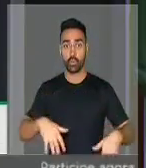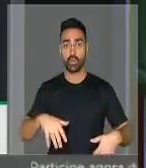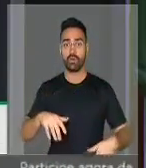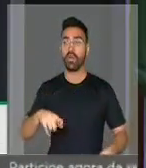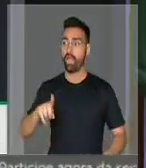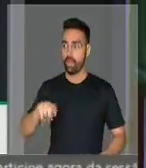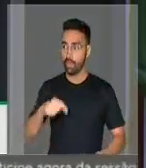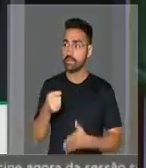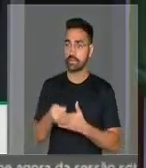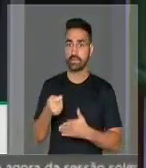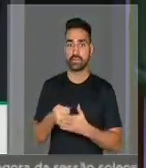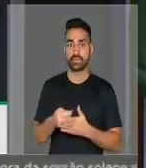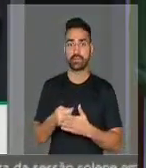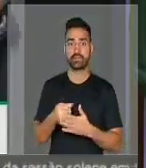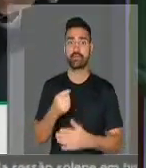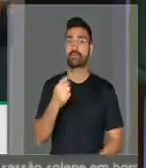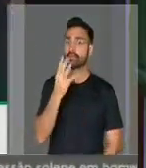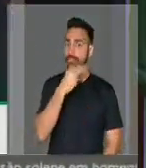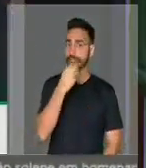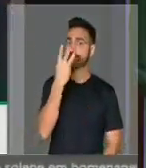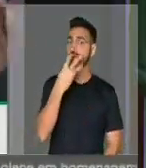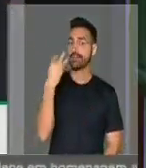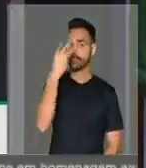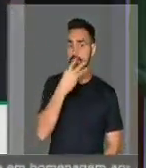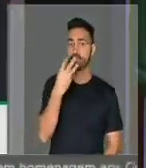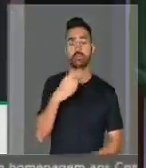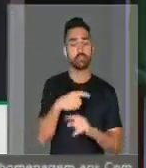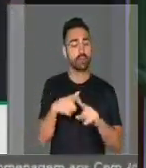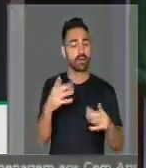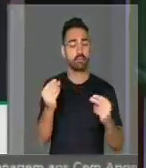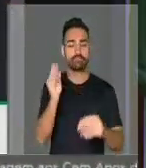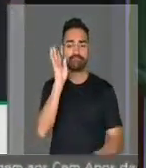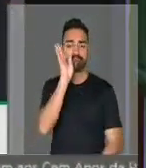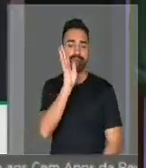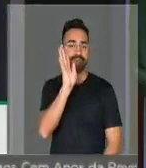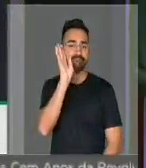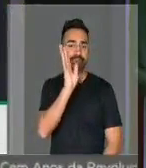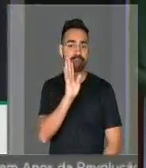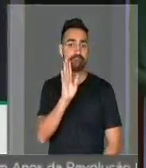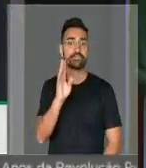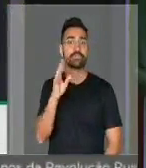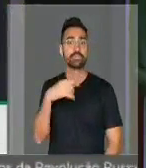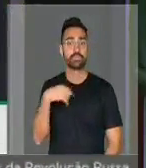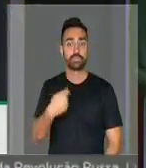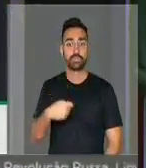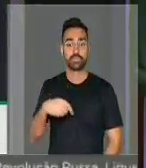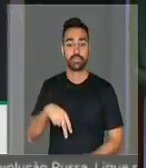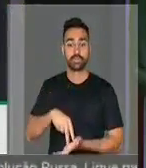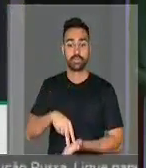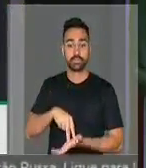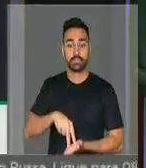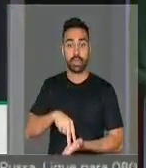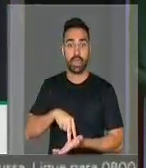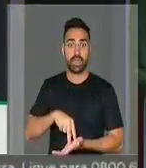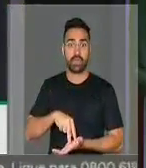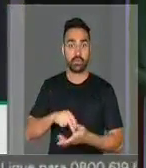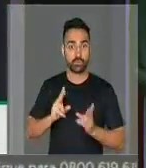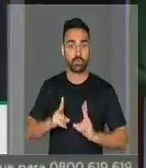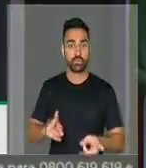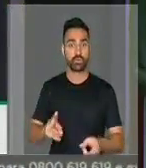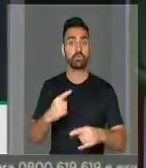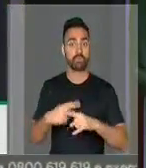quase revolucionária, 3 horas de peça itinerante, 3 horas em pé, para sentir que